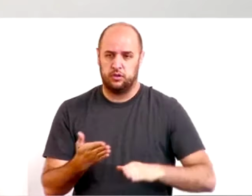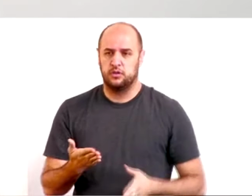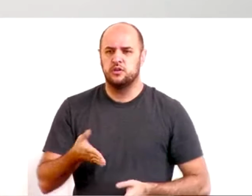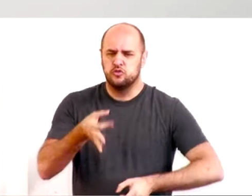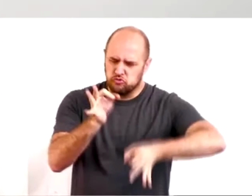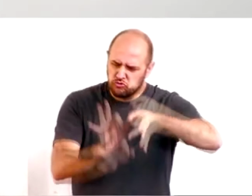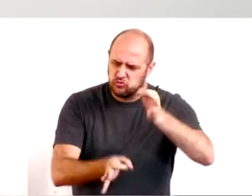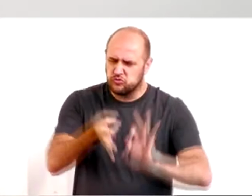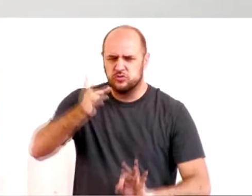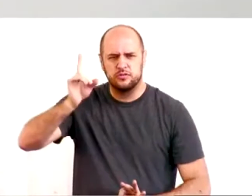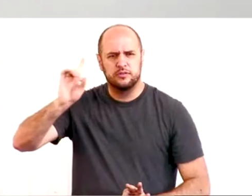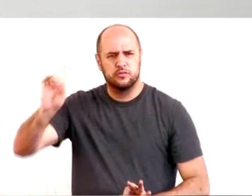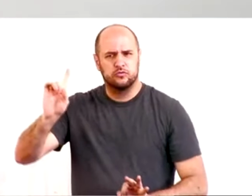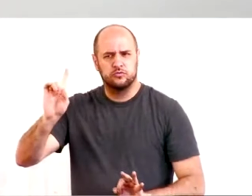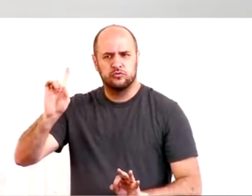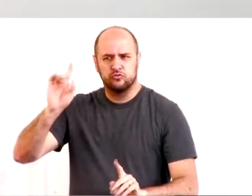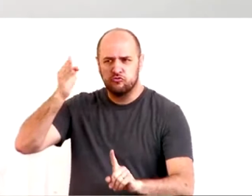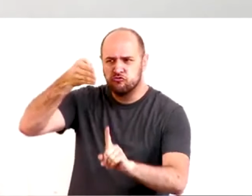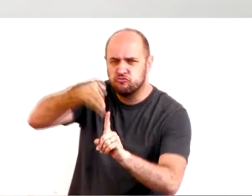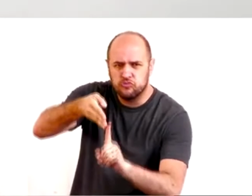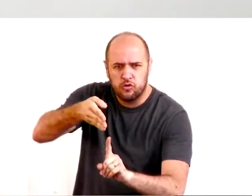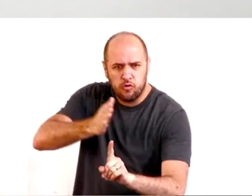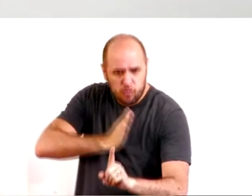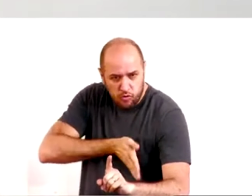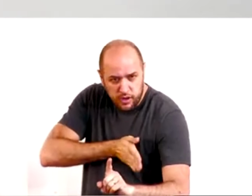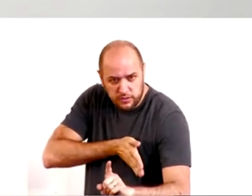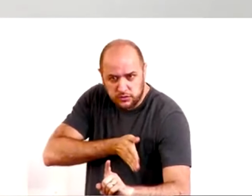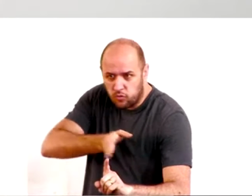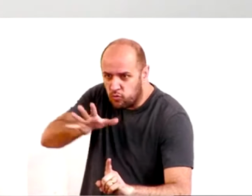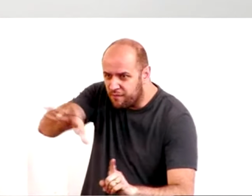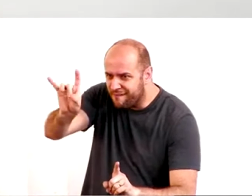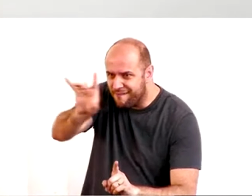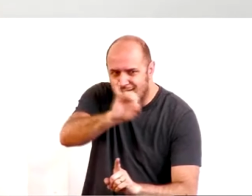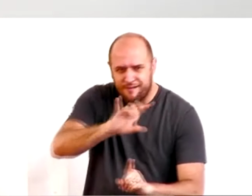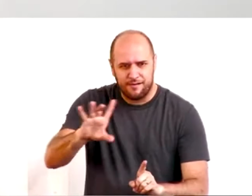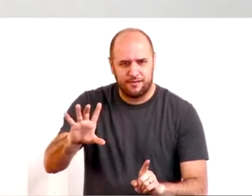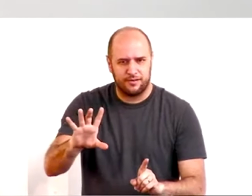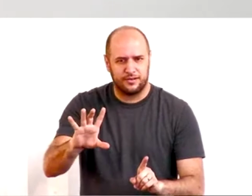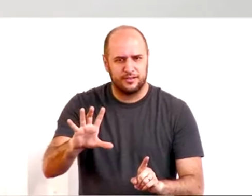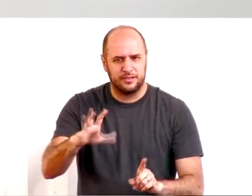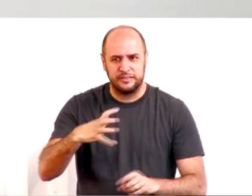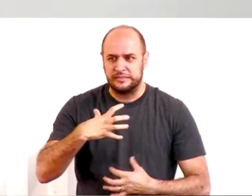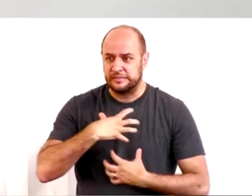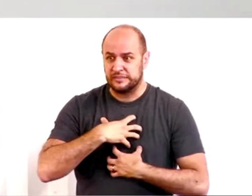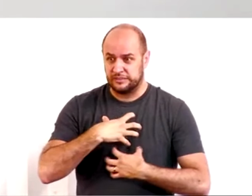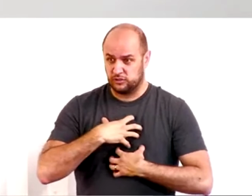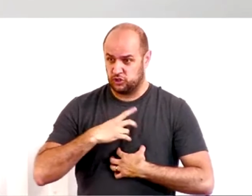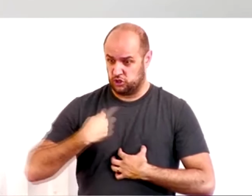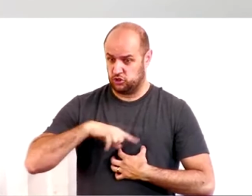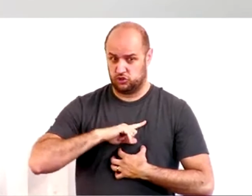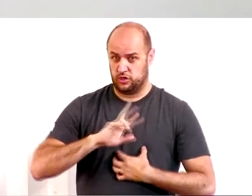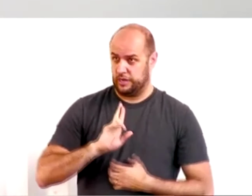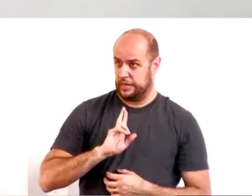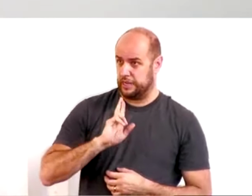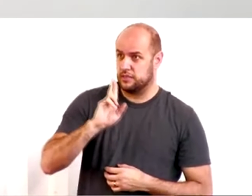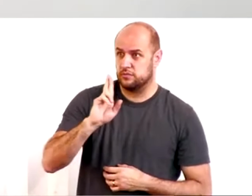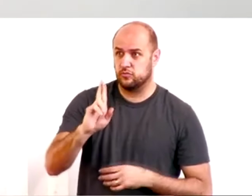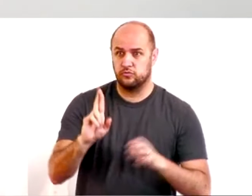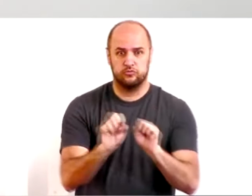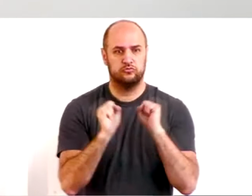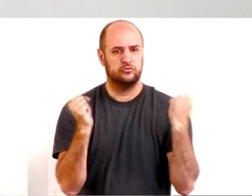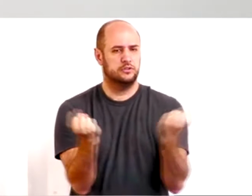Deus alcança o coração do homem e ela é reverberada na forma como nós vivemos na